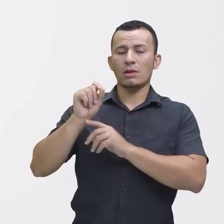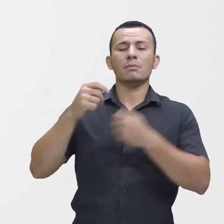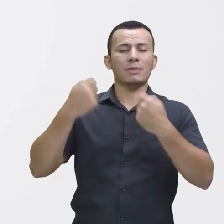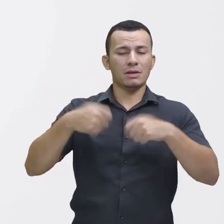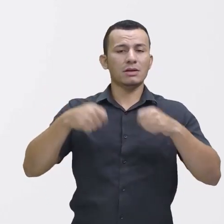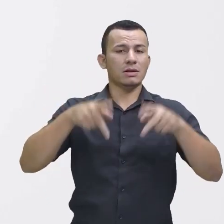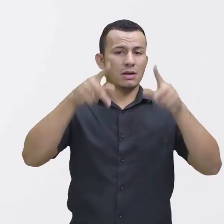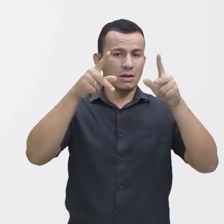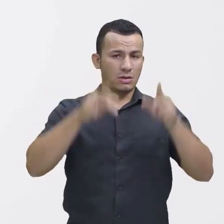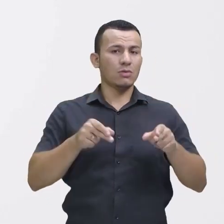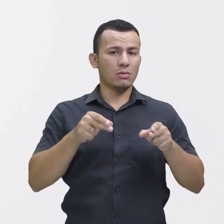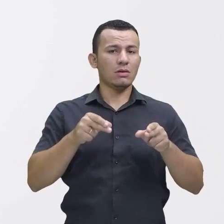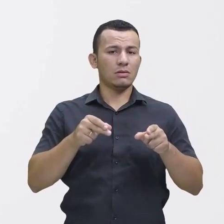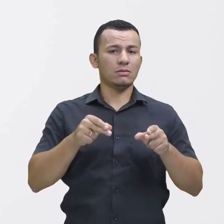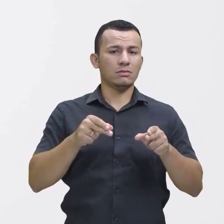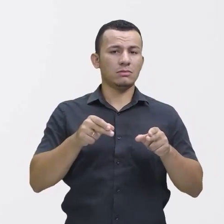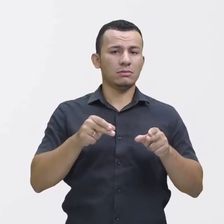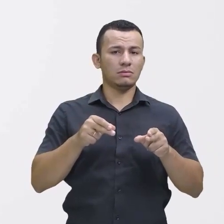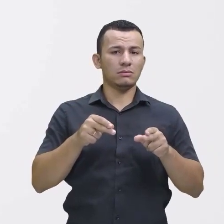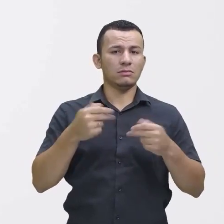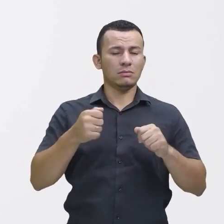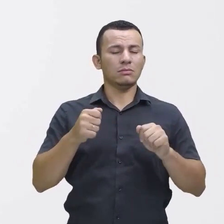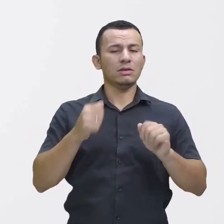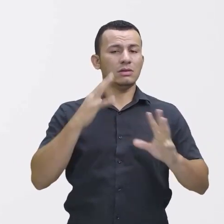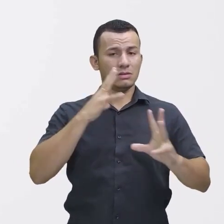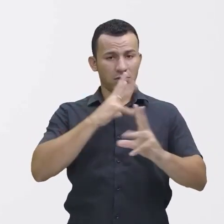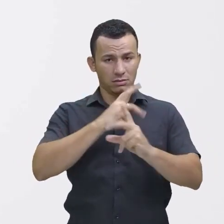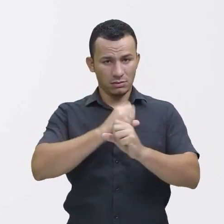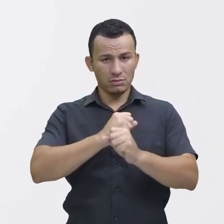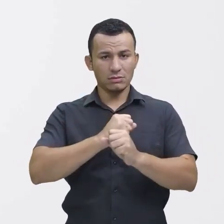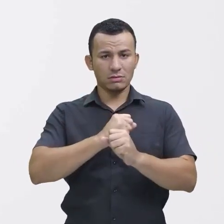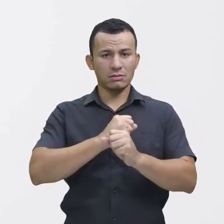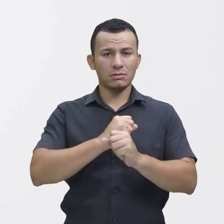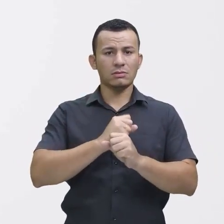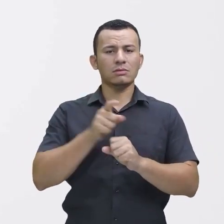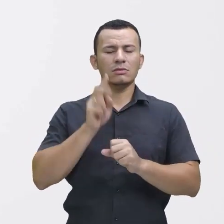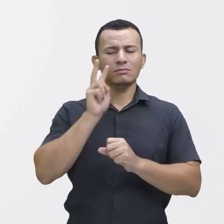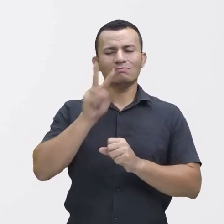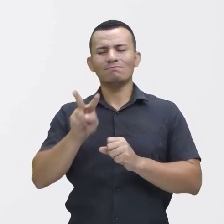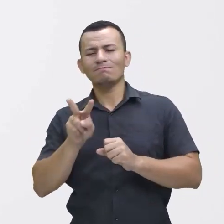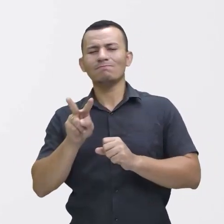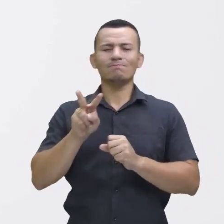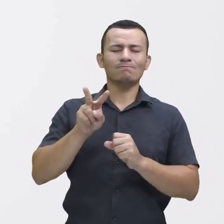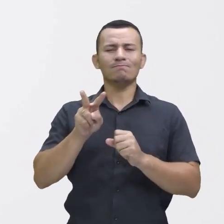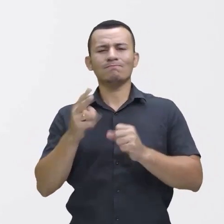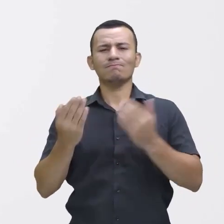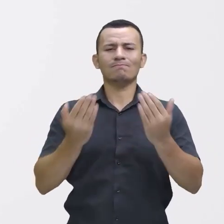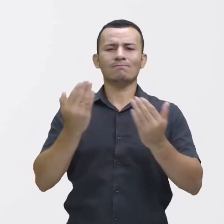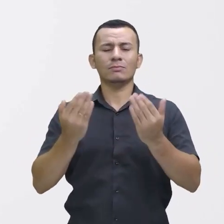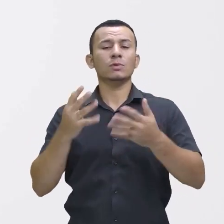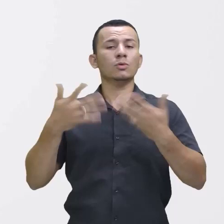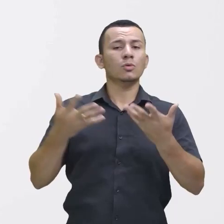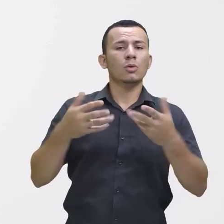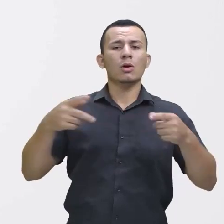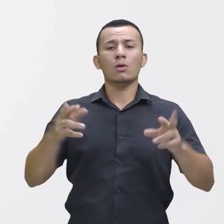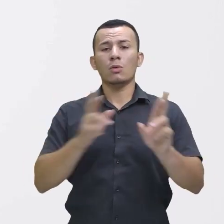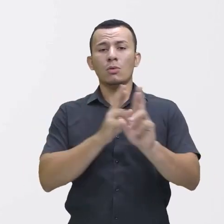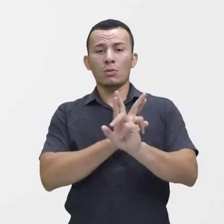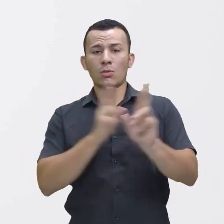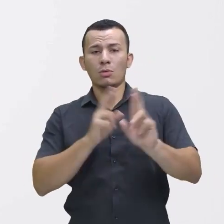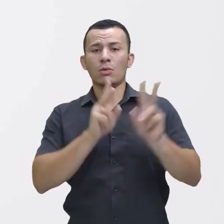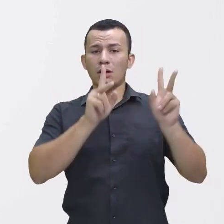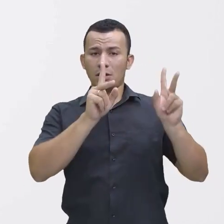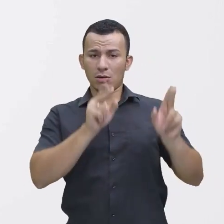Você vai fazer esta adição e vai ver quem é que tem esta relação de igualdade e